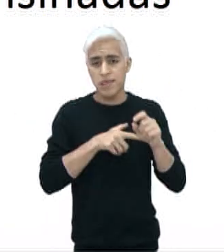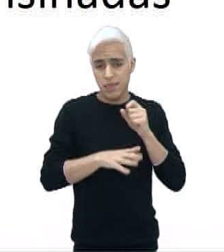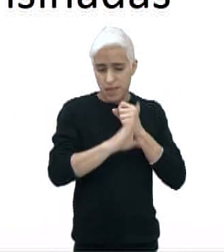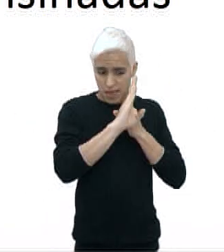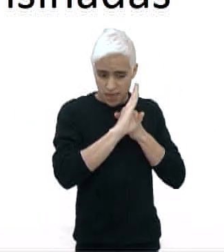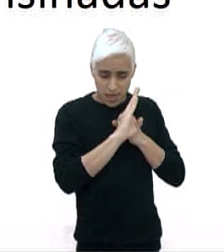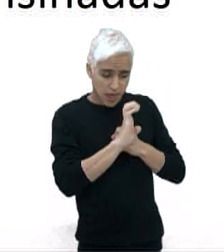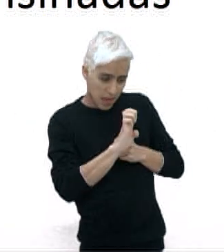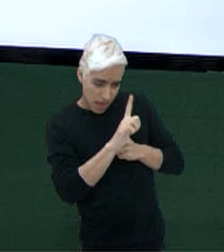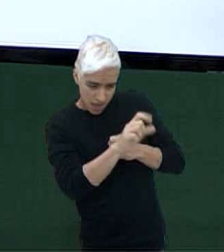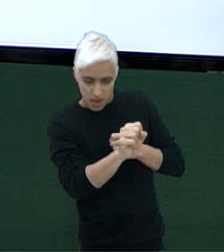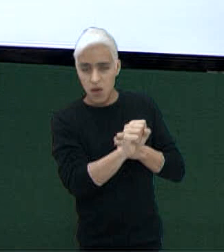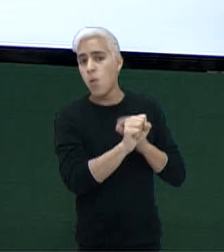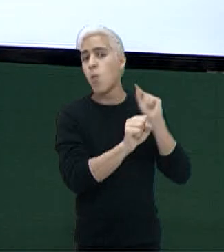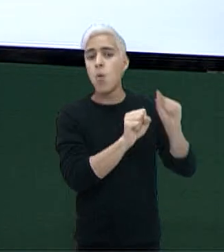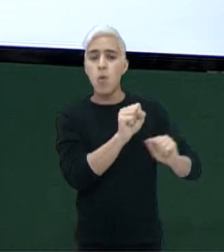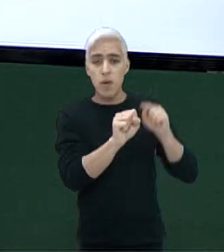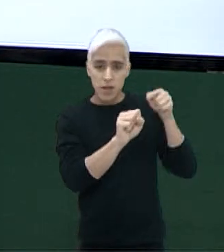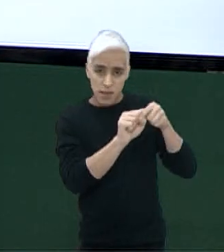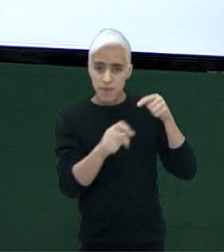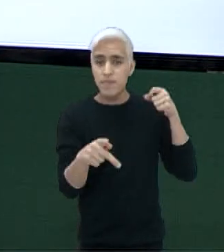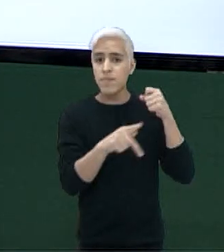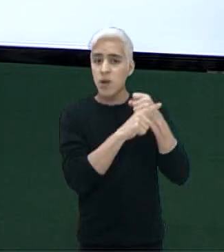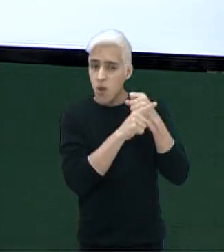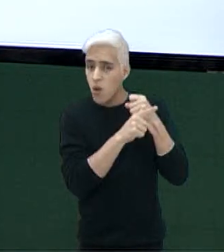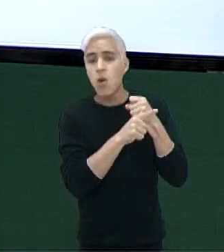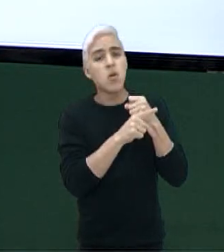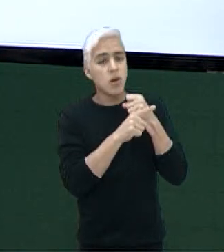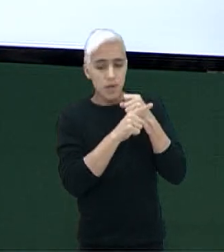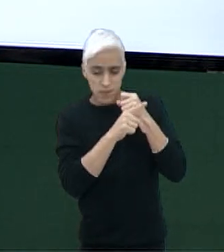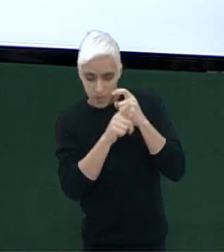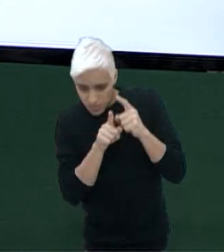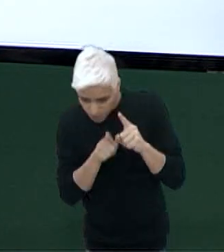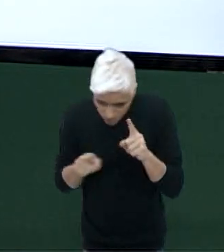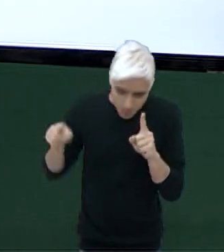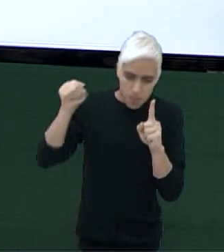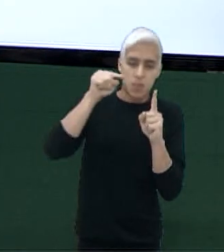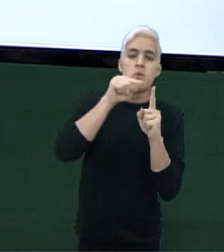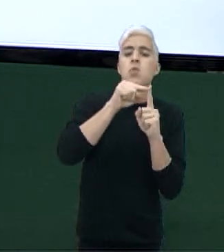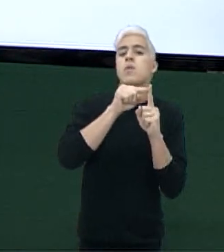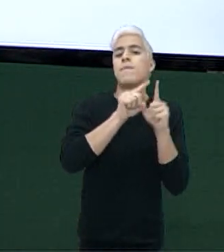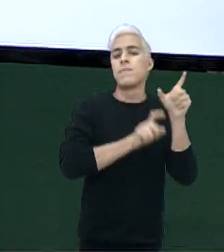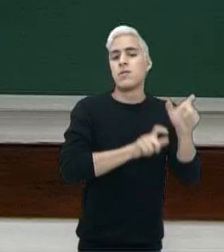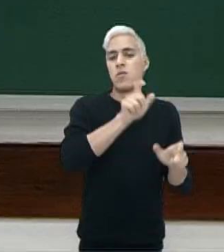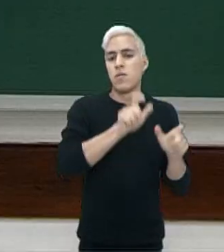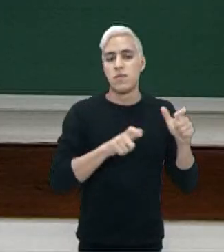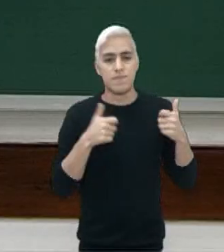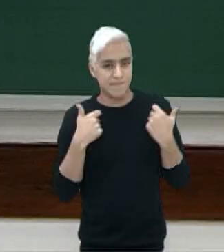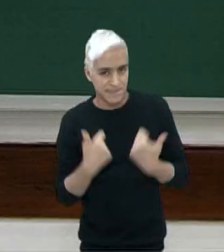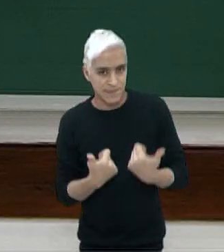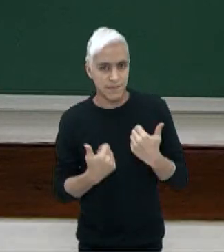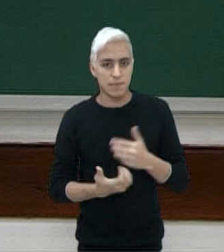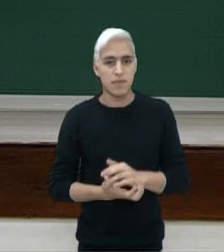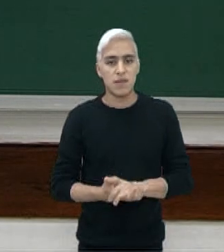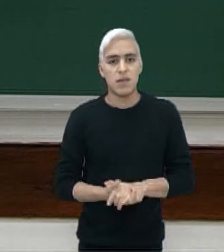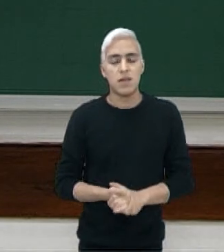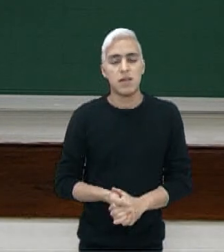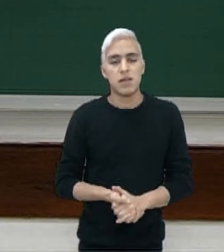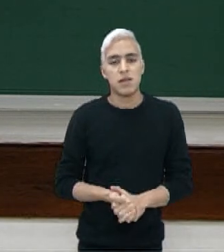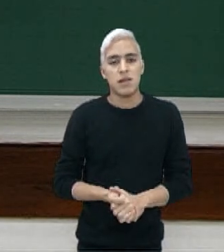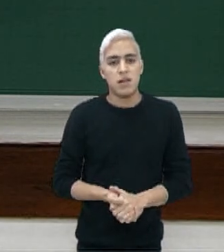substantivo, elas, que é um pronome retomando pessoas, tá?